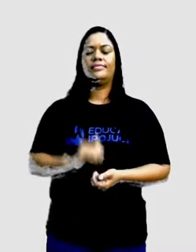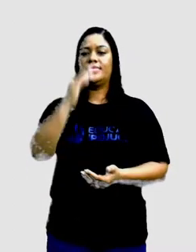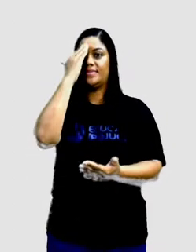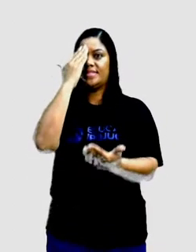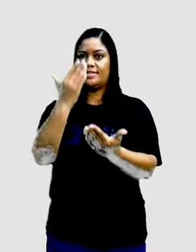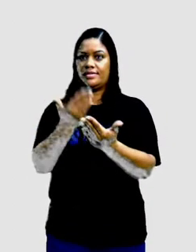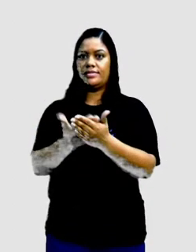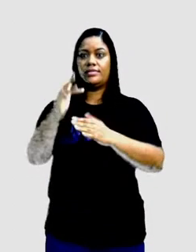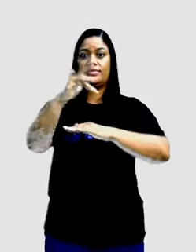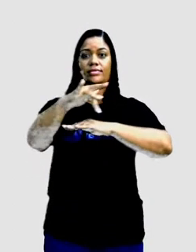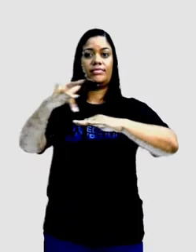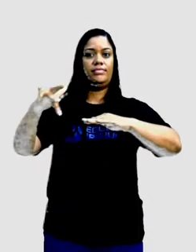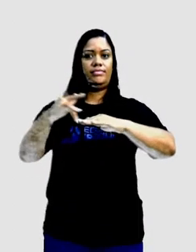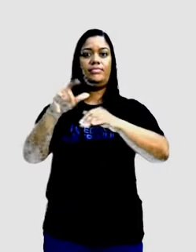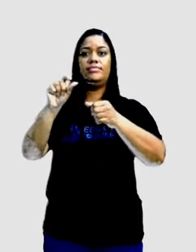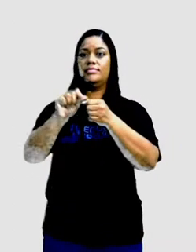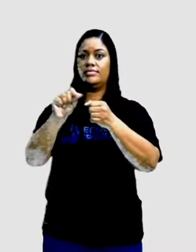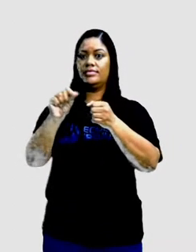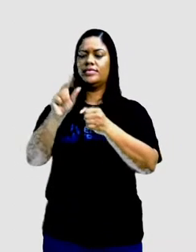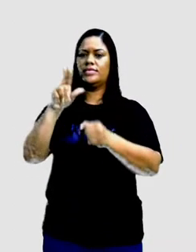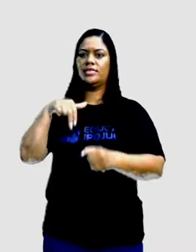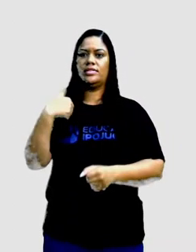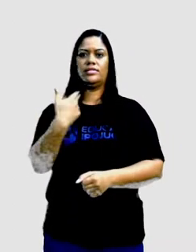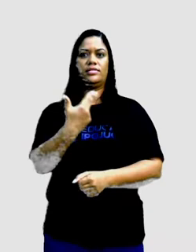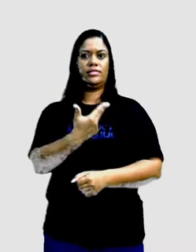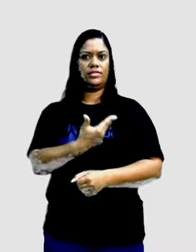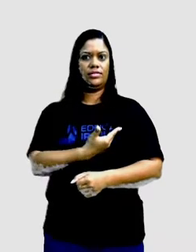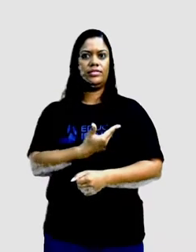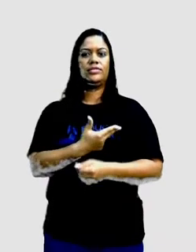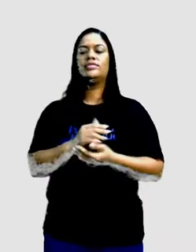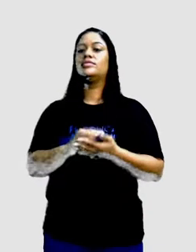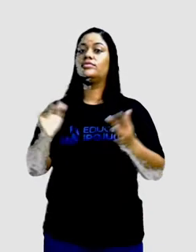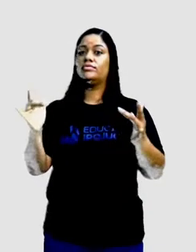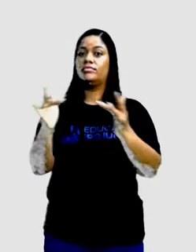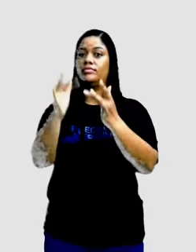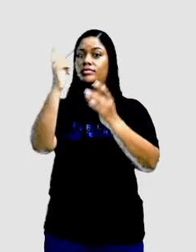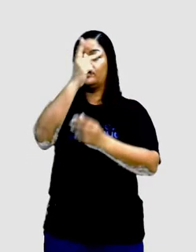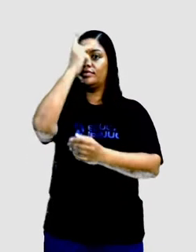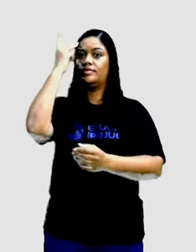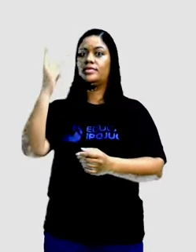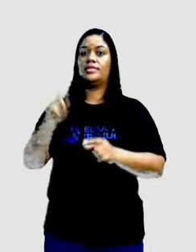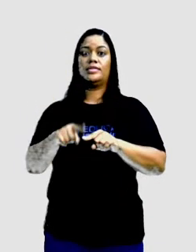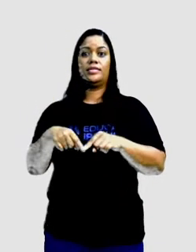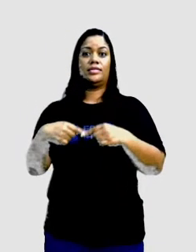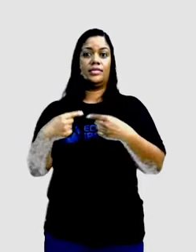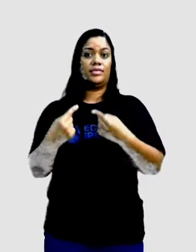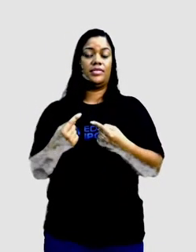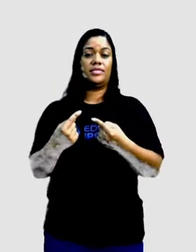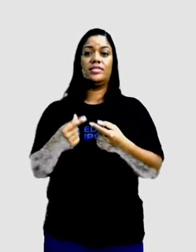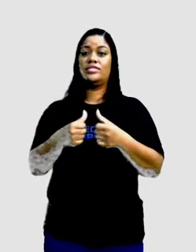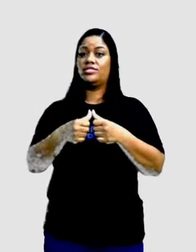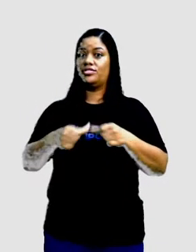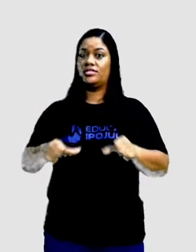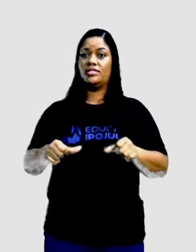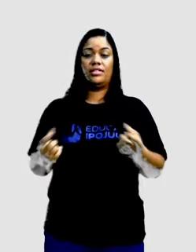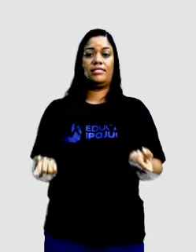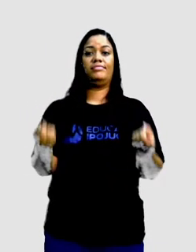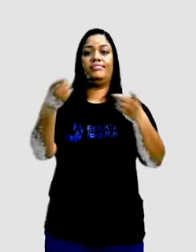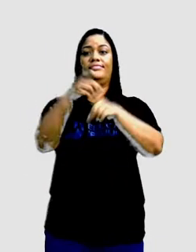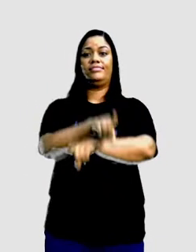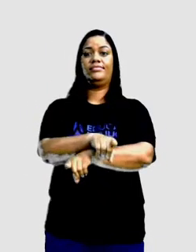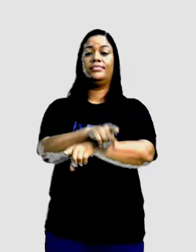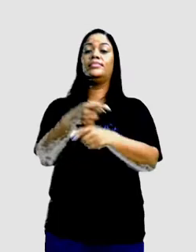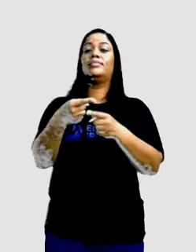Acredito que as redes sociais foram criadas para que nós tivéssemos mais contato com as pessoas, mas está totalmente ao